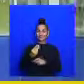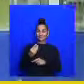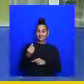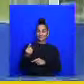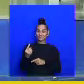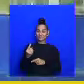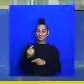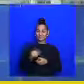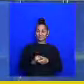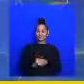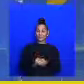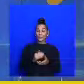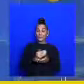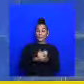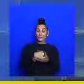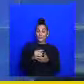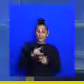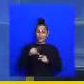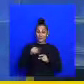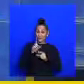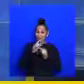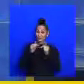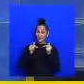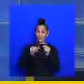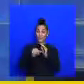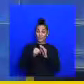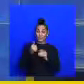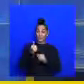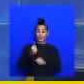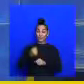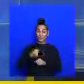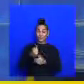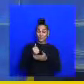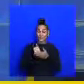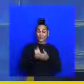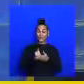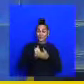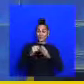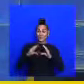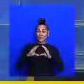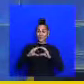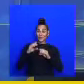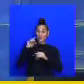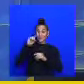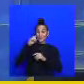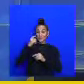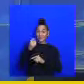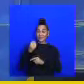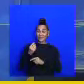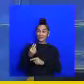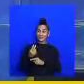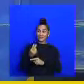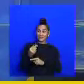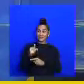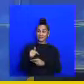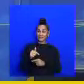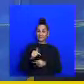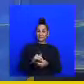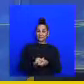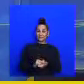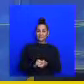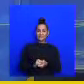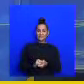a 31. Começando o sorteio do dia de sorte, o primeiro número chegando, bola preta 27. Preta número